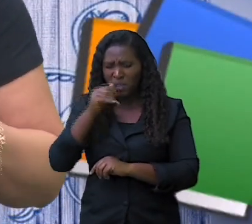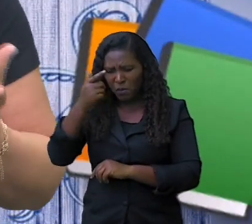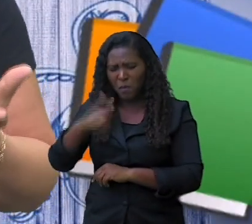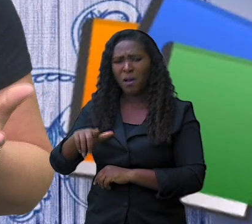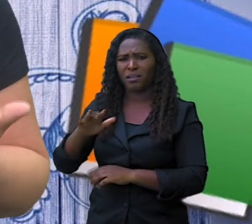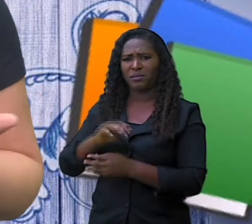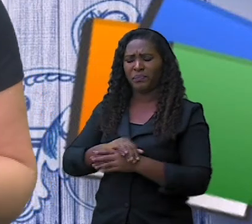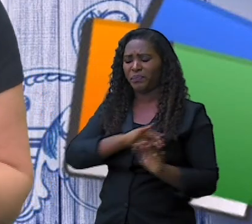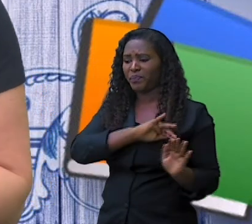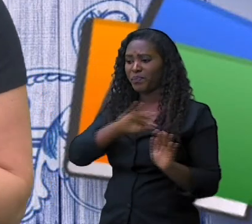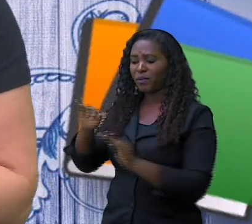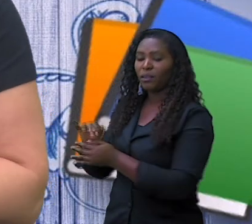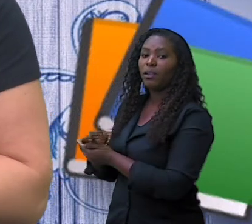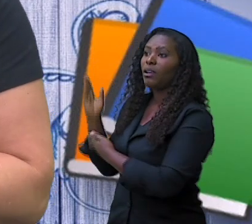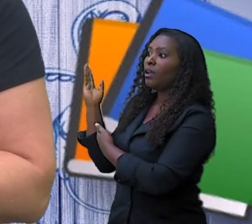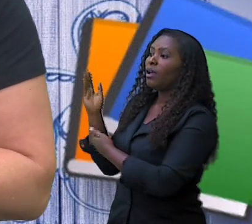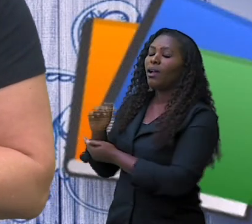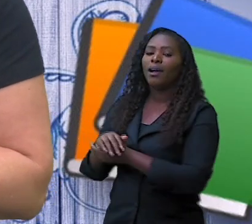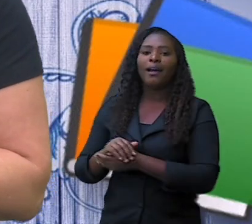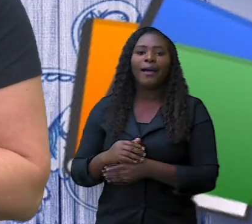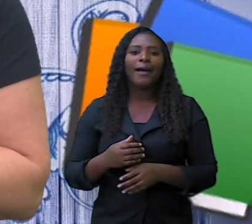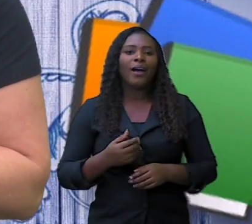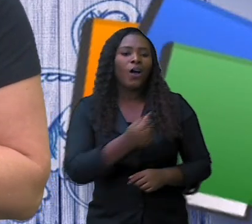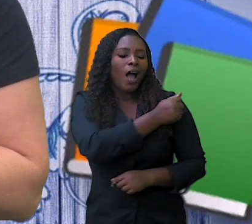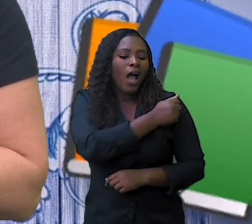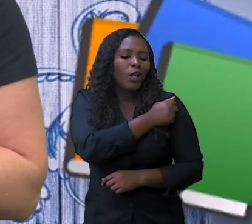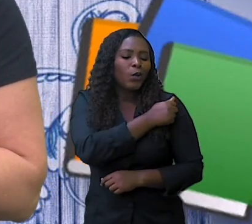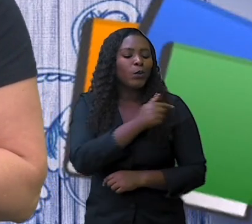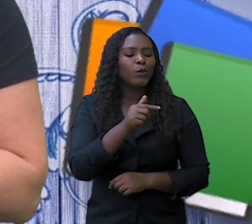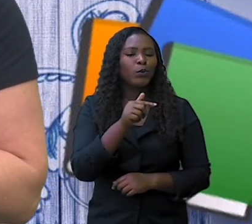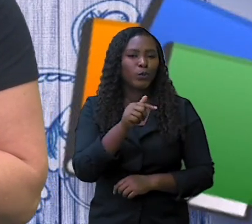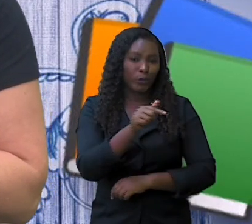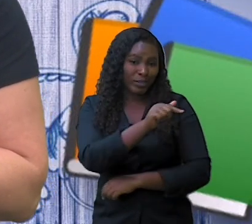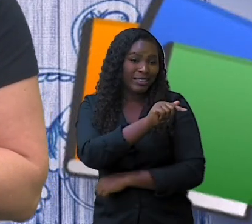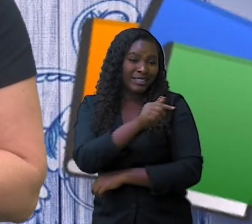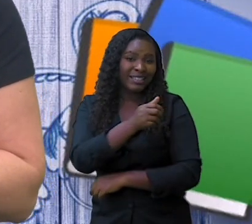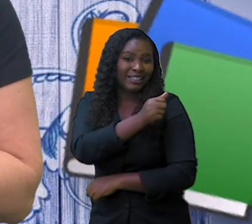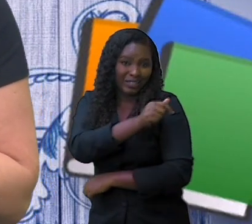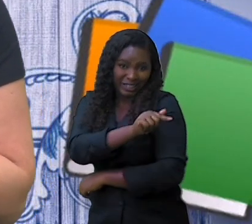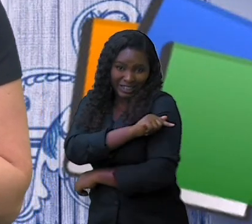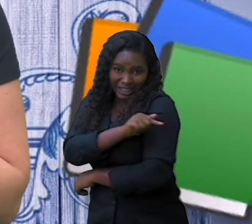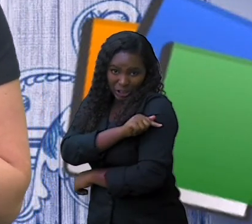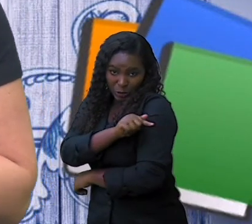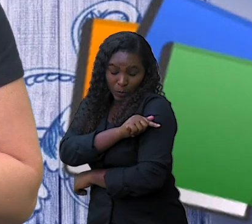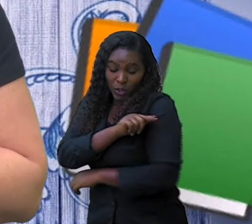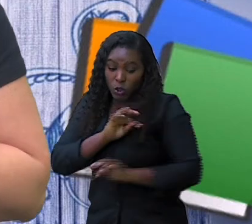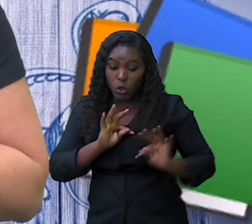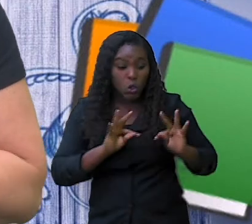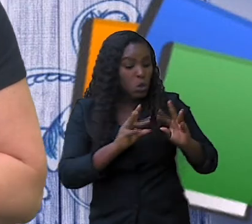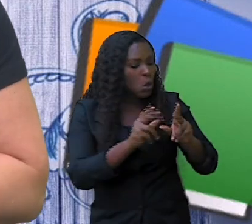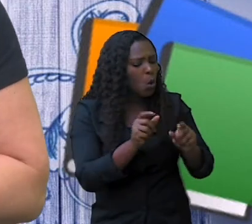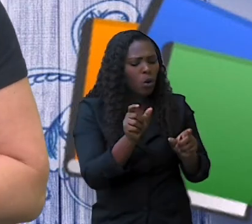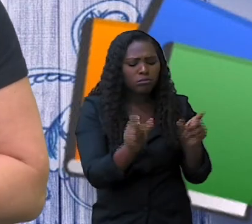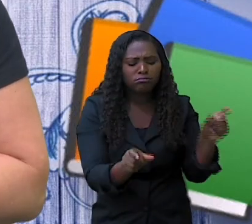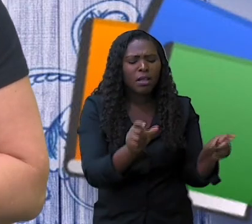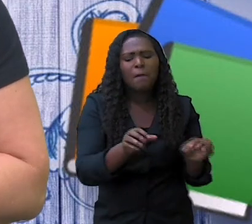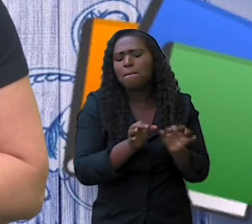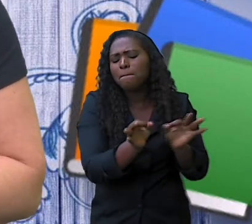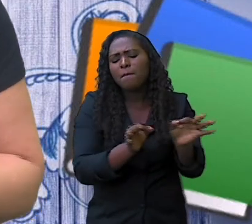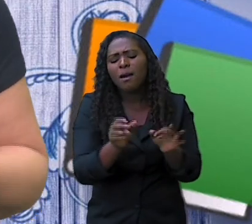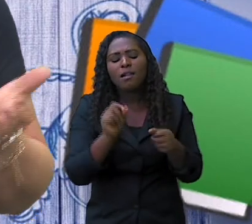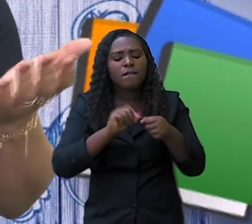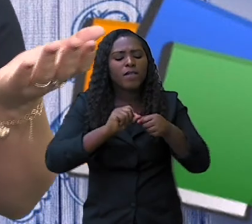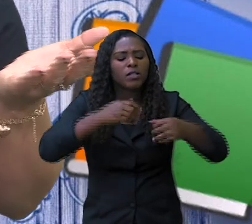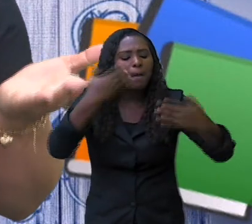todos os alunos do 7º ano estavam preparados e fizeram a prova de português